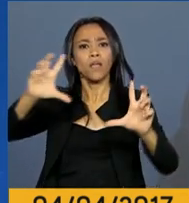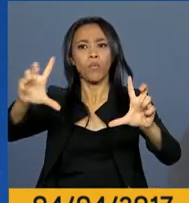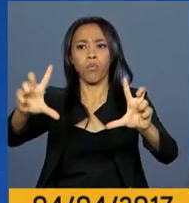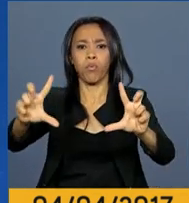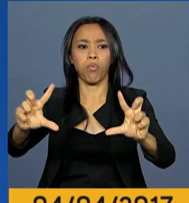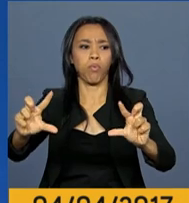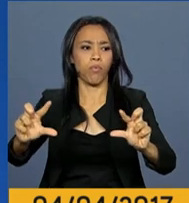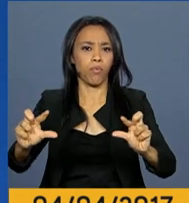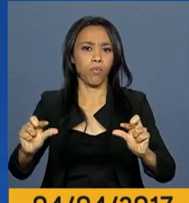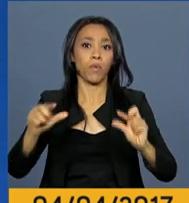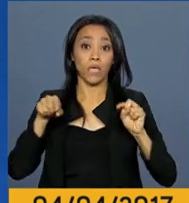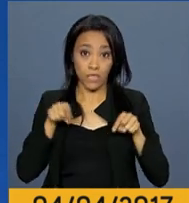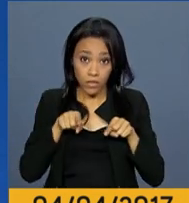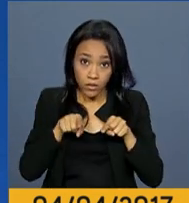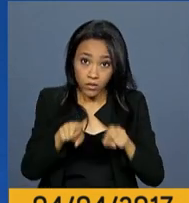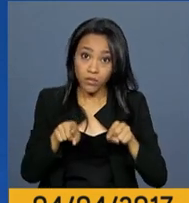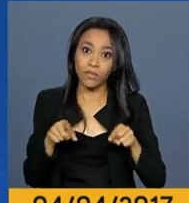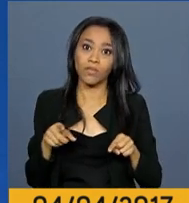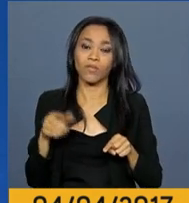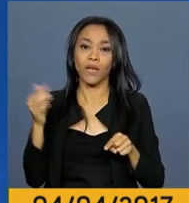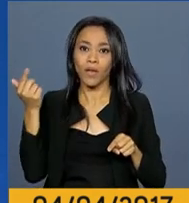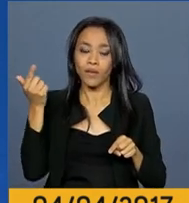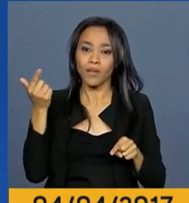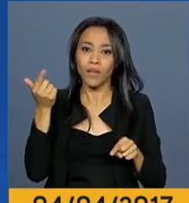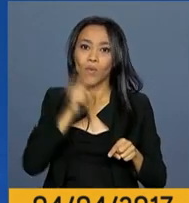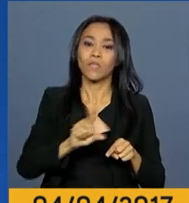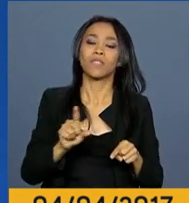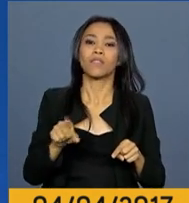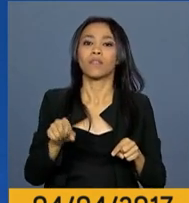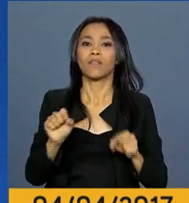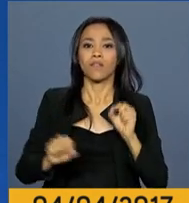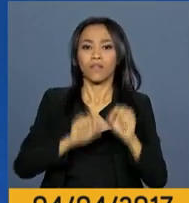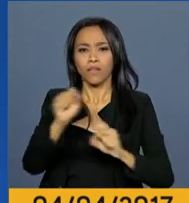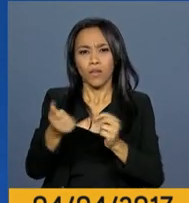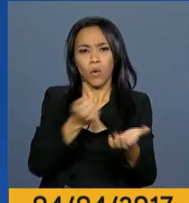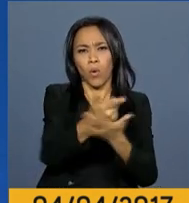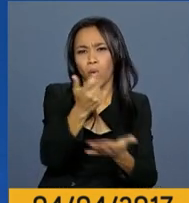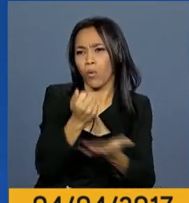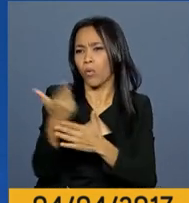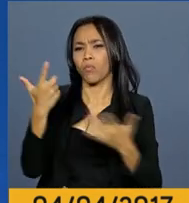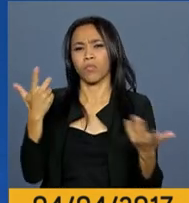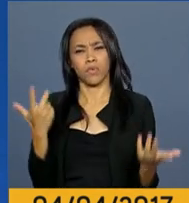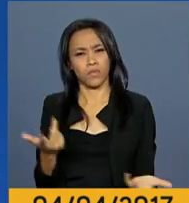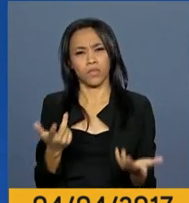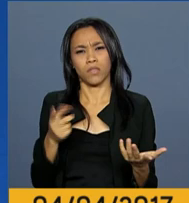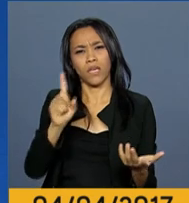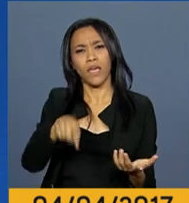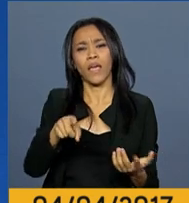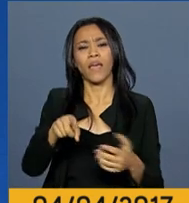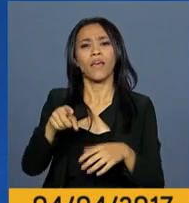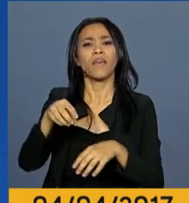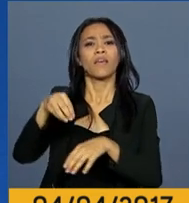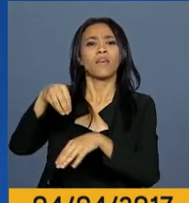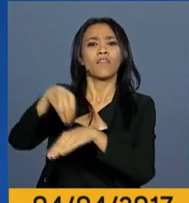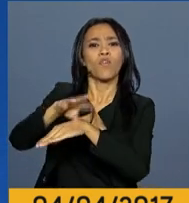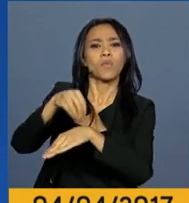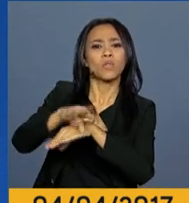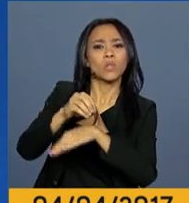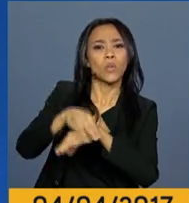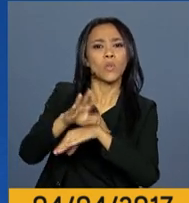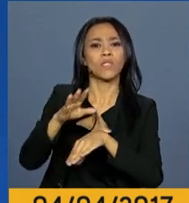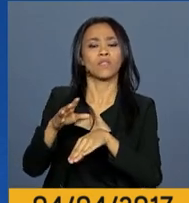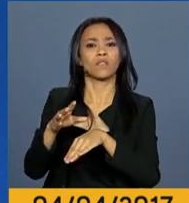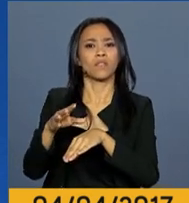isso, aumenta a disponibilidade de recursos para investimento e consumo. Os chamados indicadores antecedentes, né,